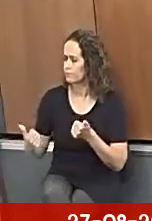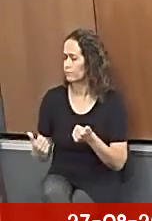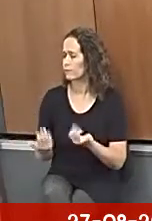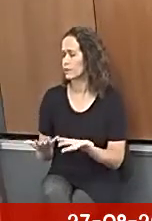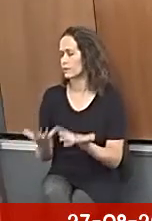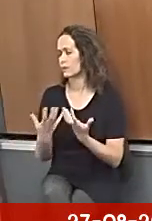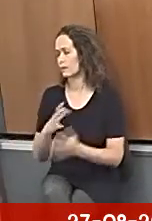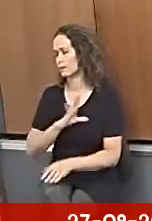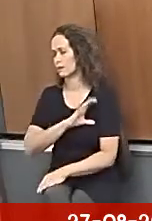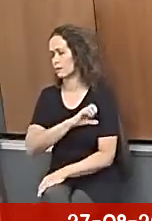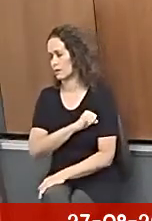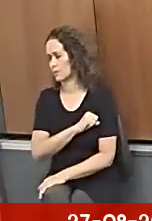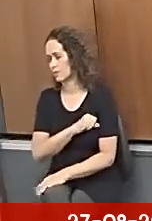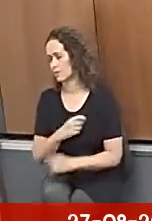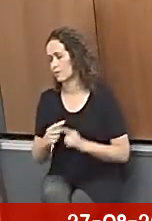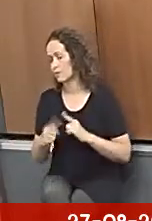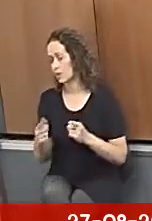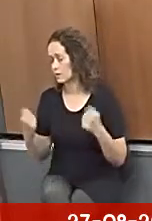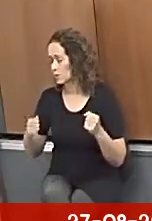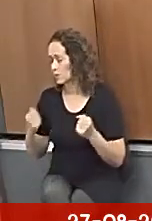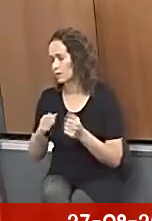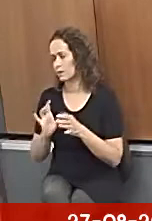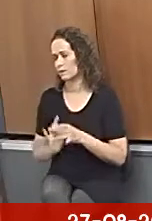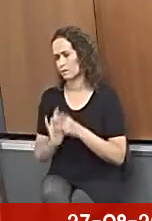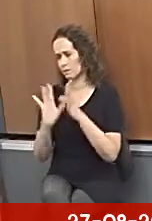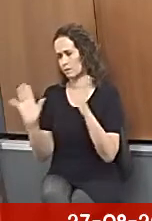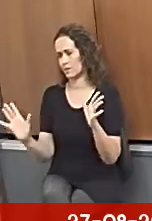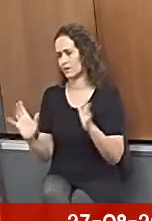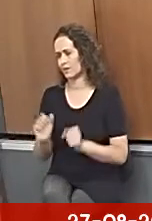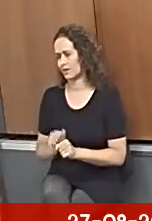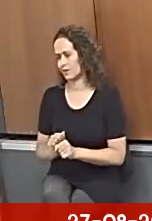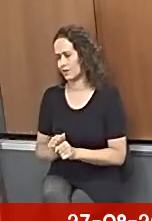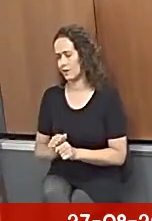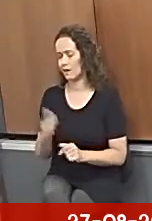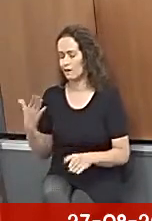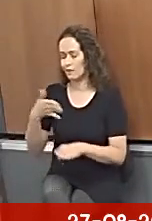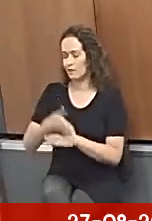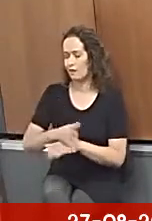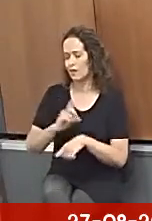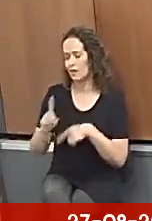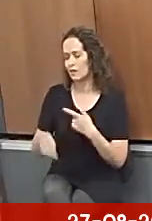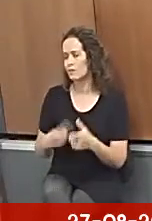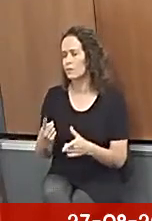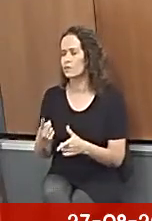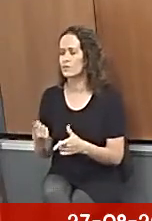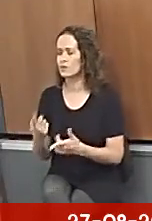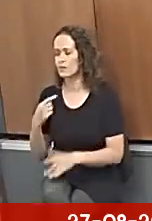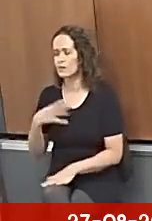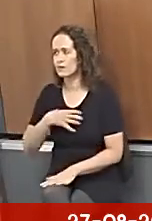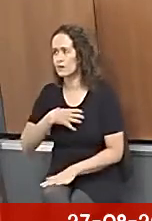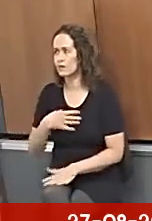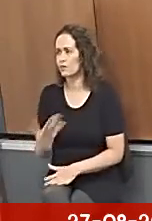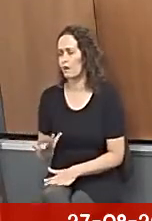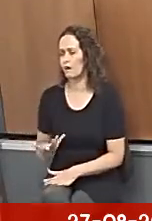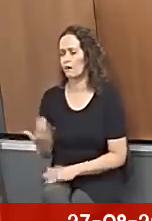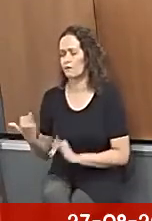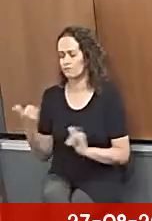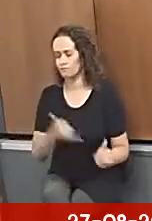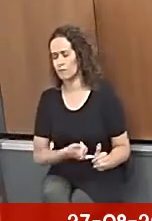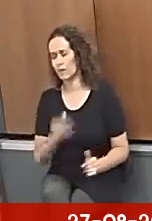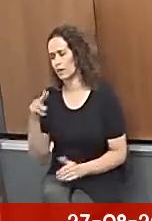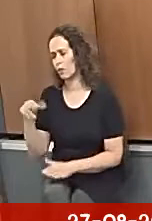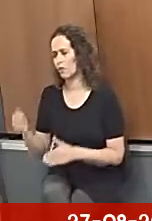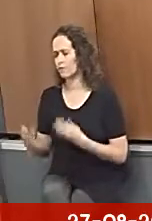voltar dizendo que nunca mais vai voltar para o estádio isso é inconcebível então aqui quero deixar bem claro a